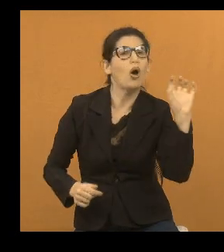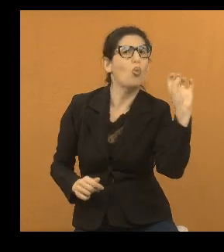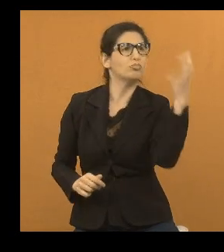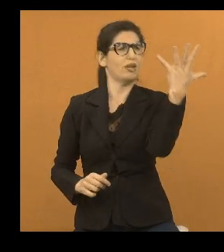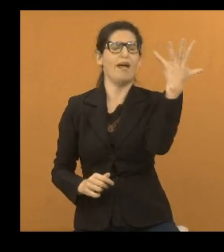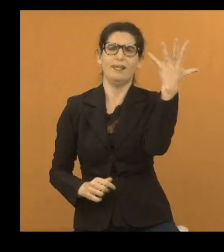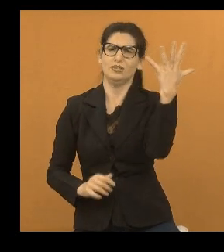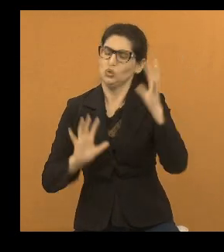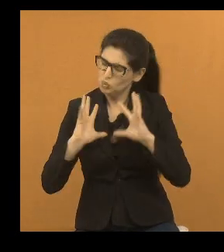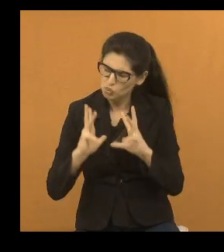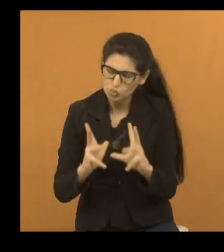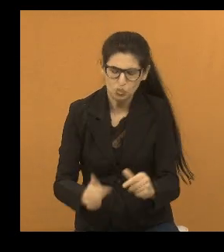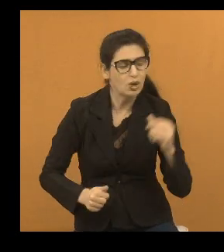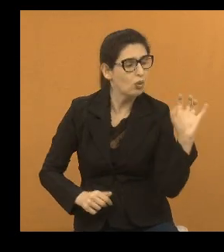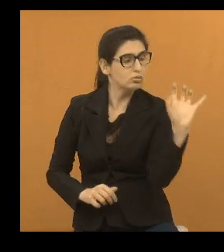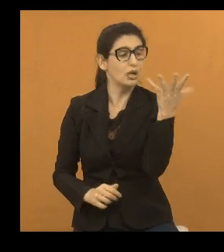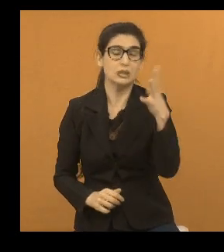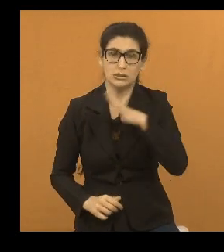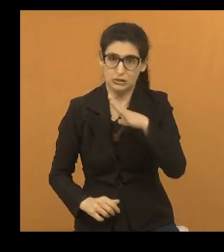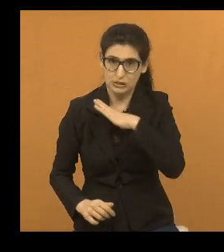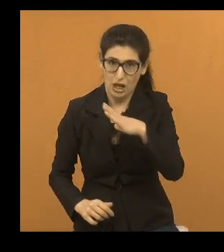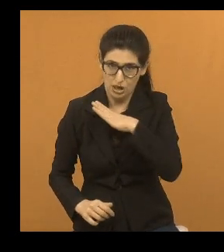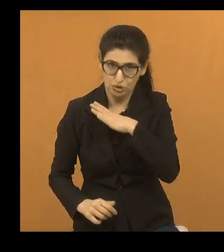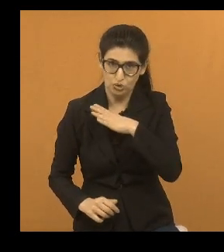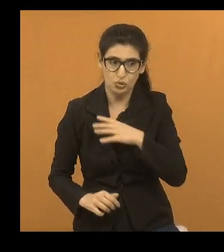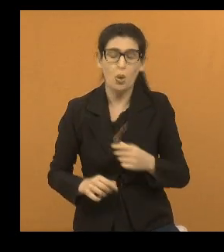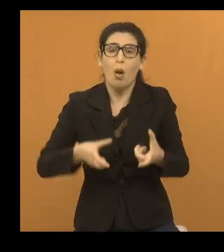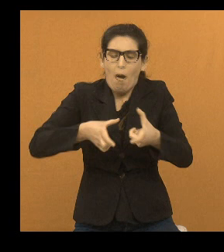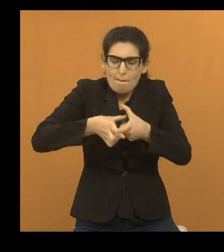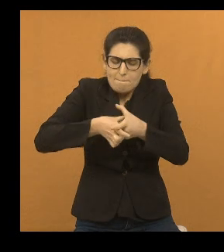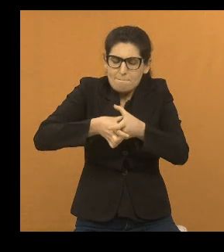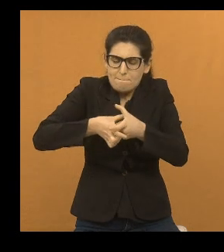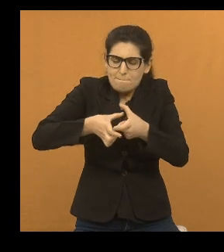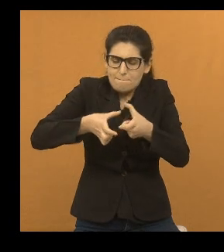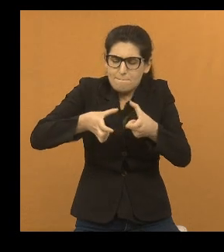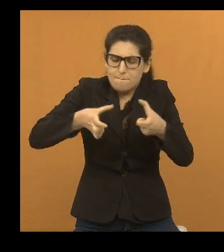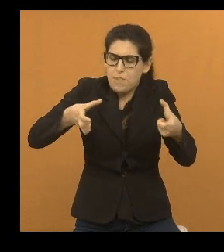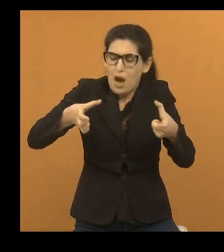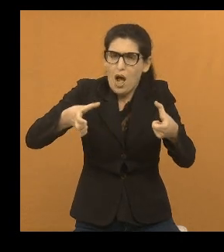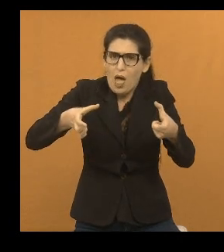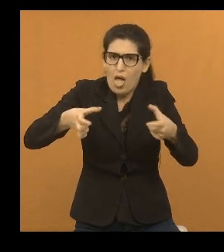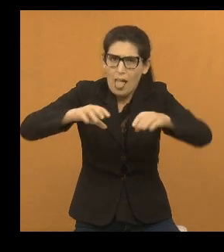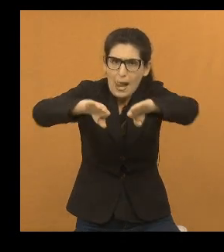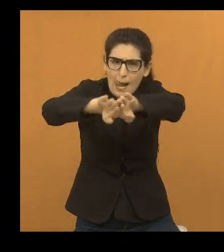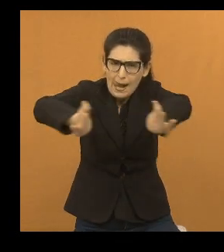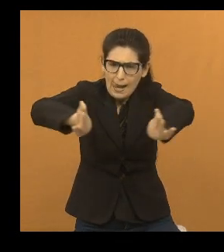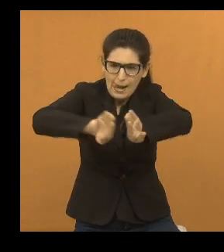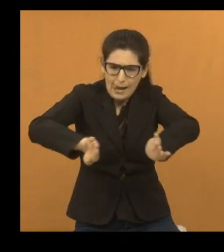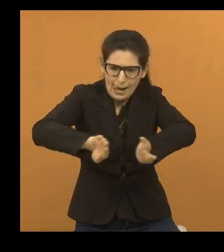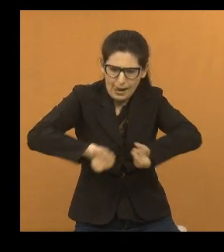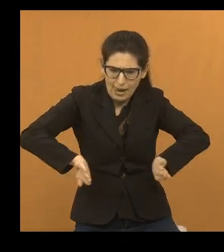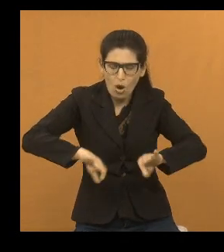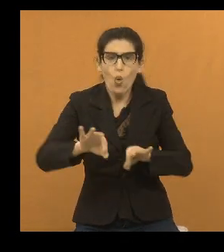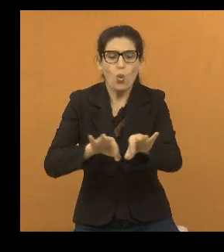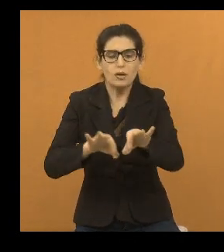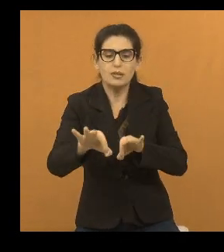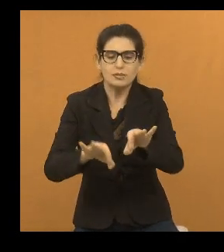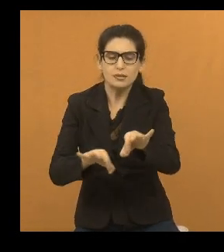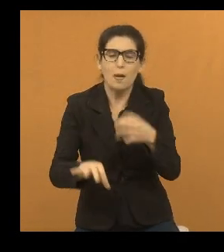funcionam, que estão no município ao mesmo tempo, e o macrozoneamento tenta organizar isso da melhor forma